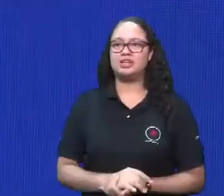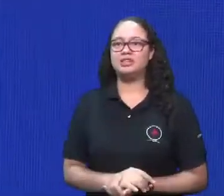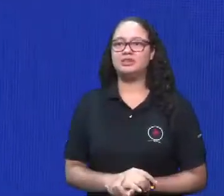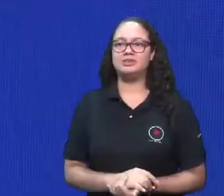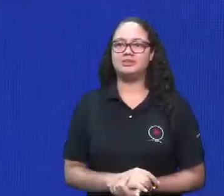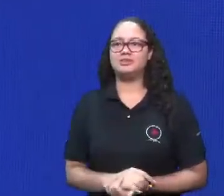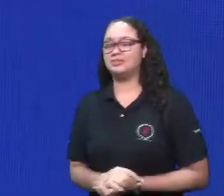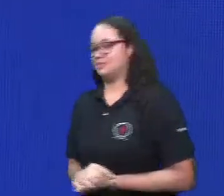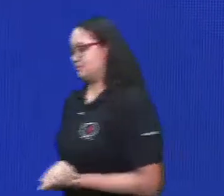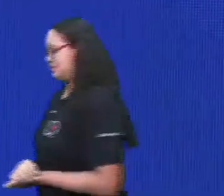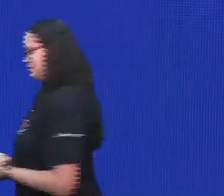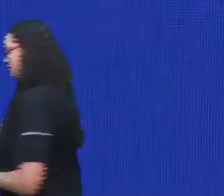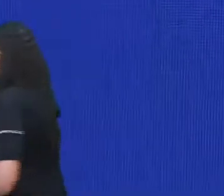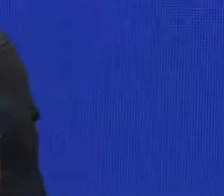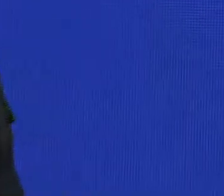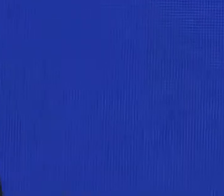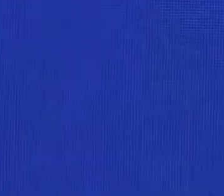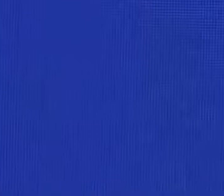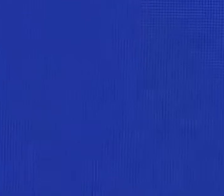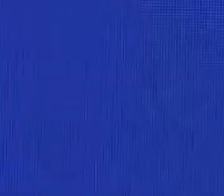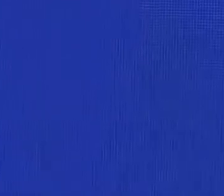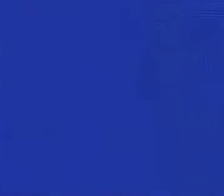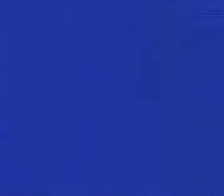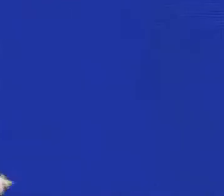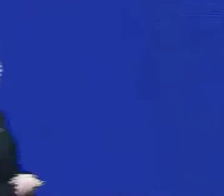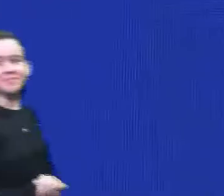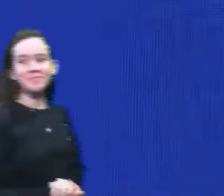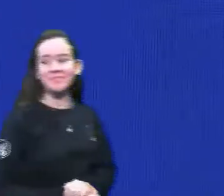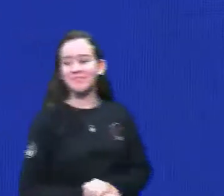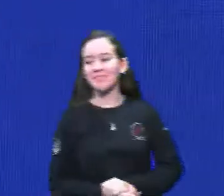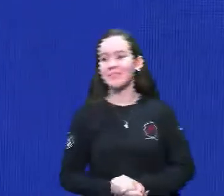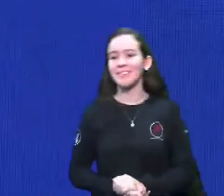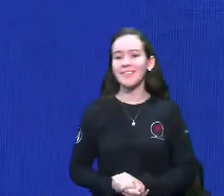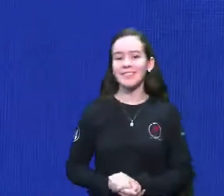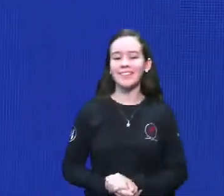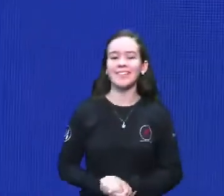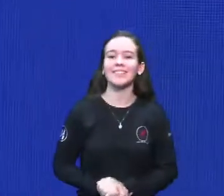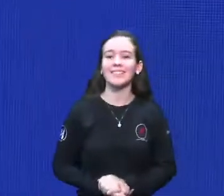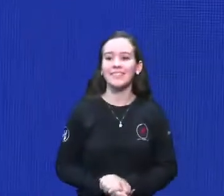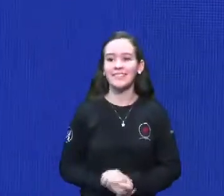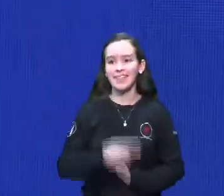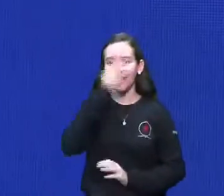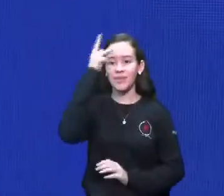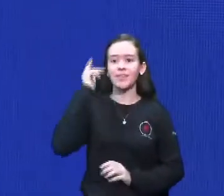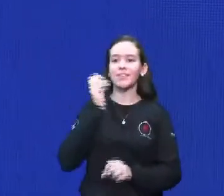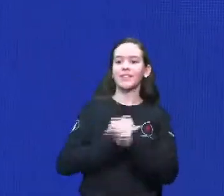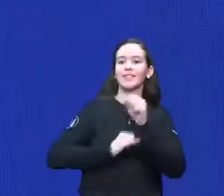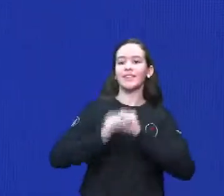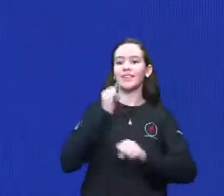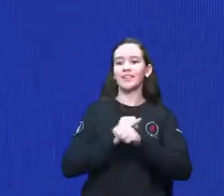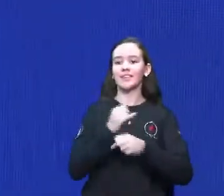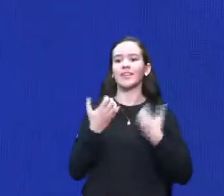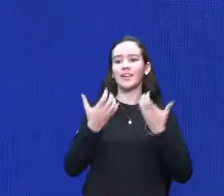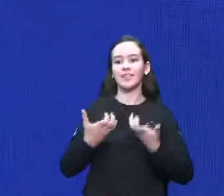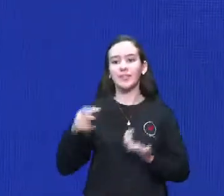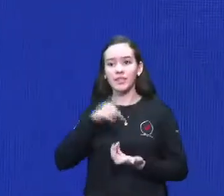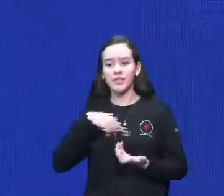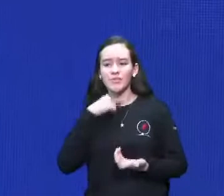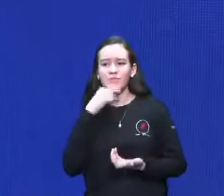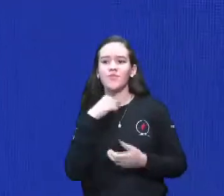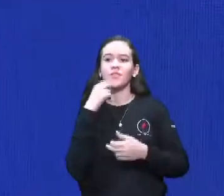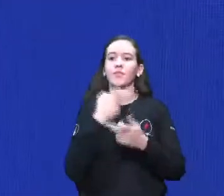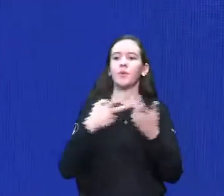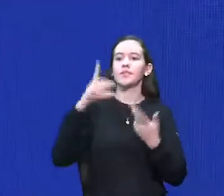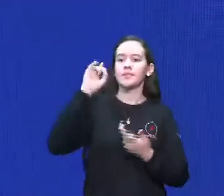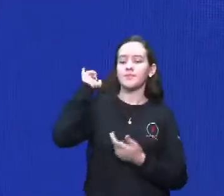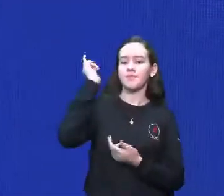Irmão, lá fora, os caras da internet quer que você duvide do que Deus falou, quer te provar